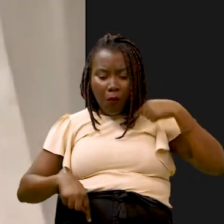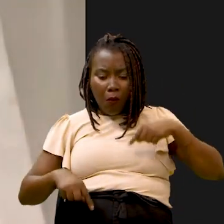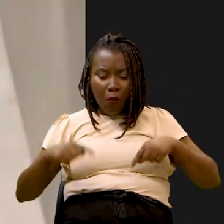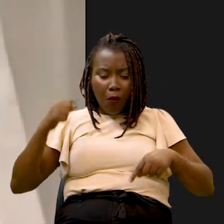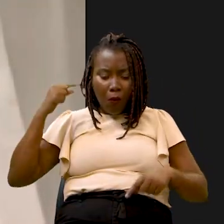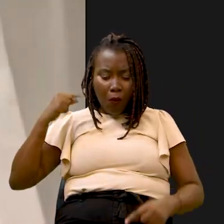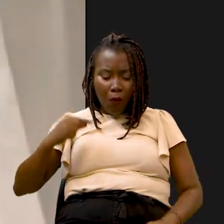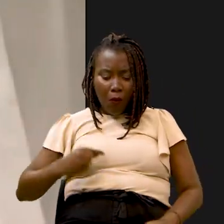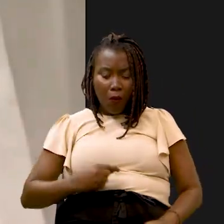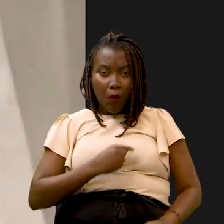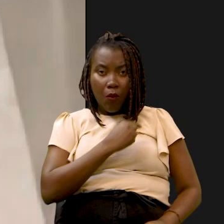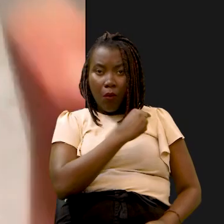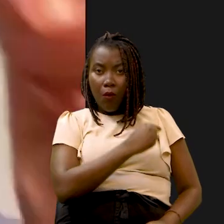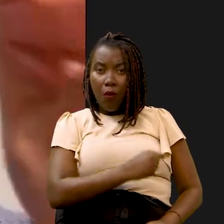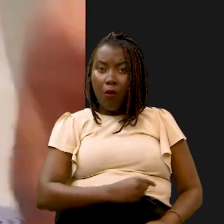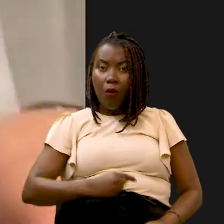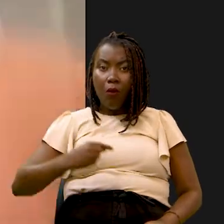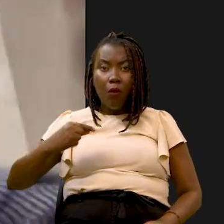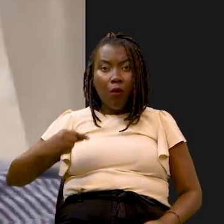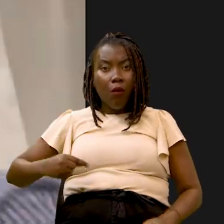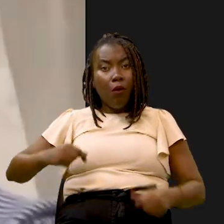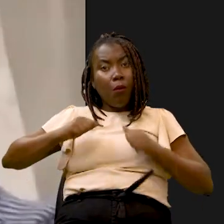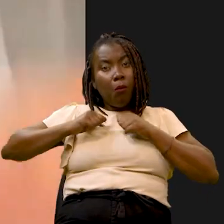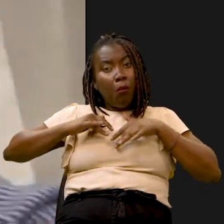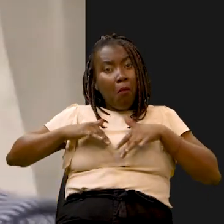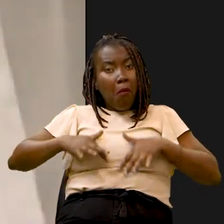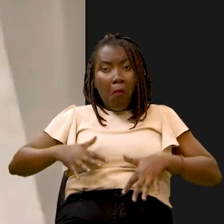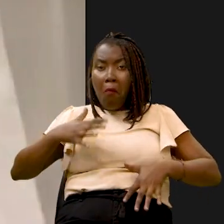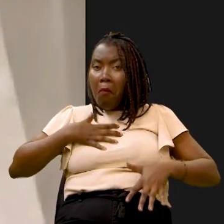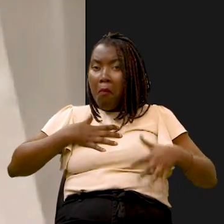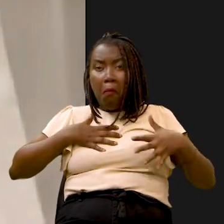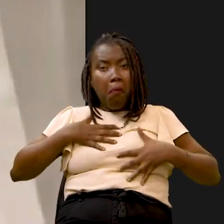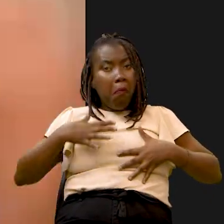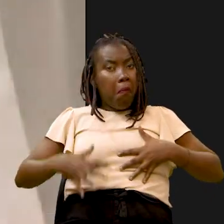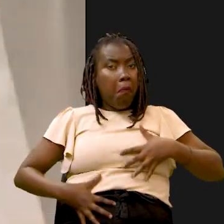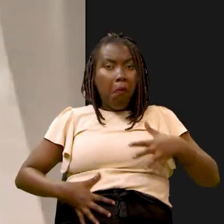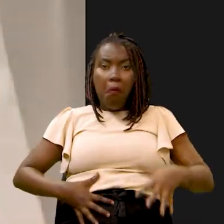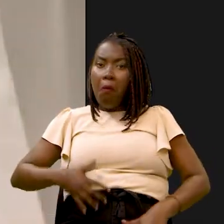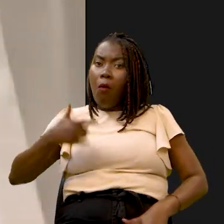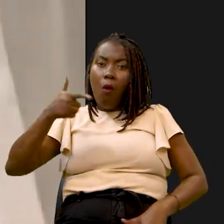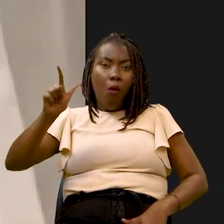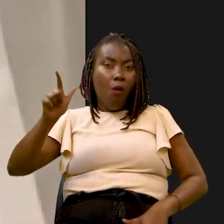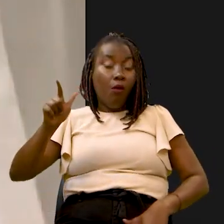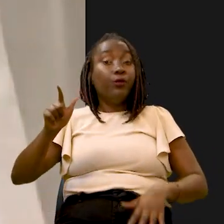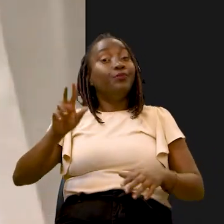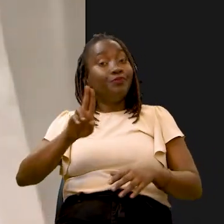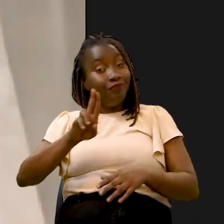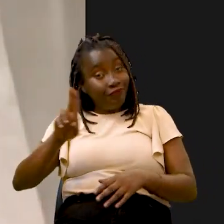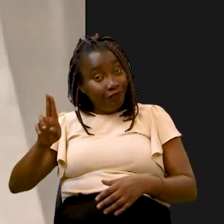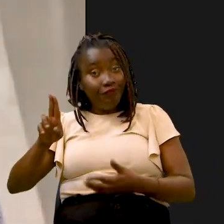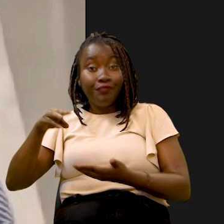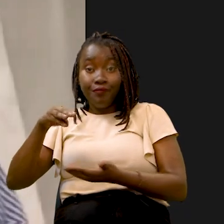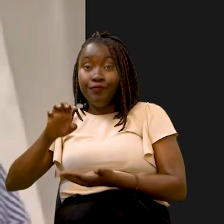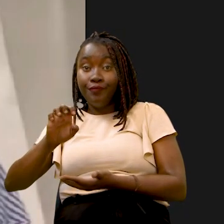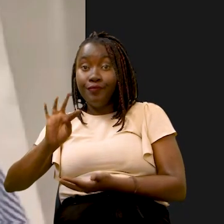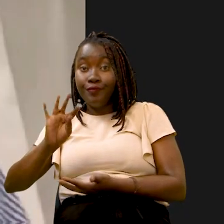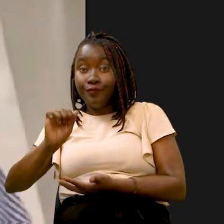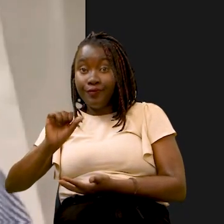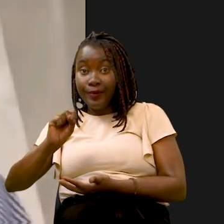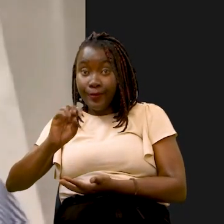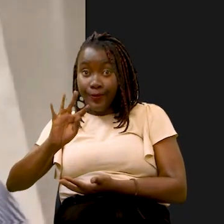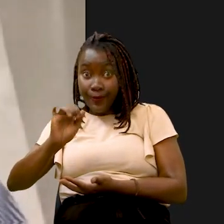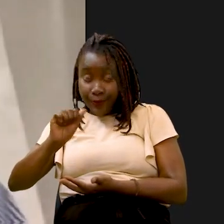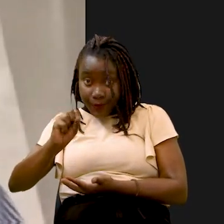linfáticos ou dos vasos sanguíneos e parar em outro tecido ou outro órgão. Isso se chama metástase. E o potencial